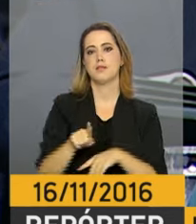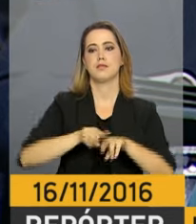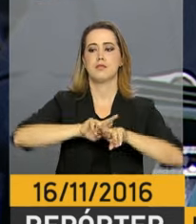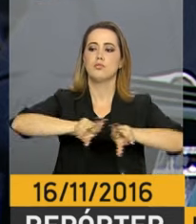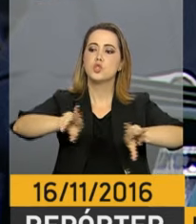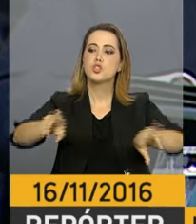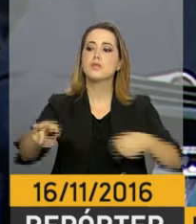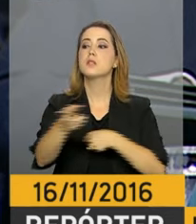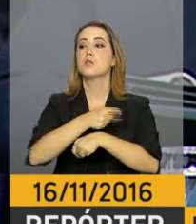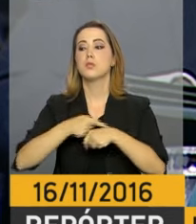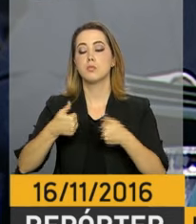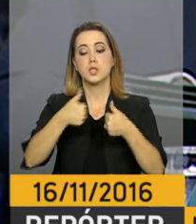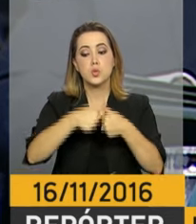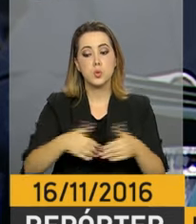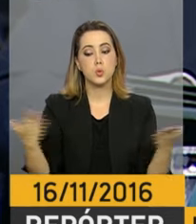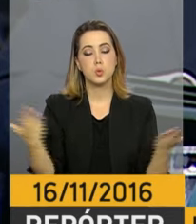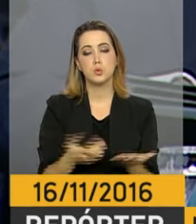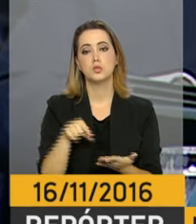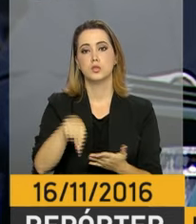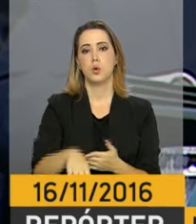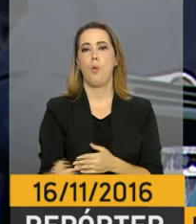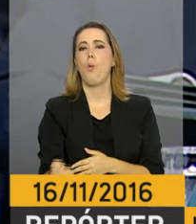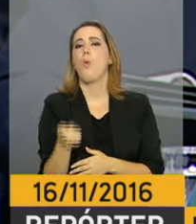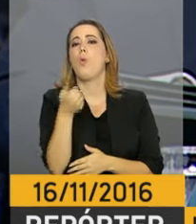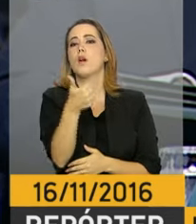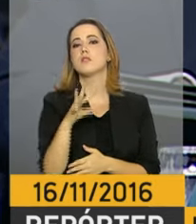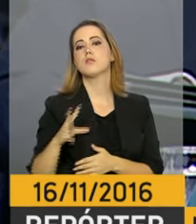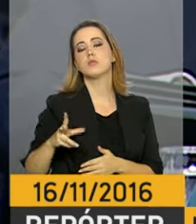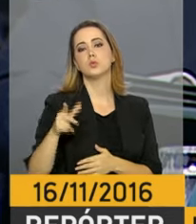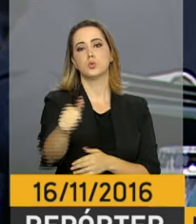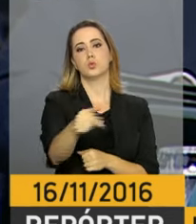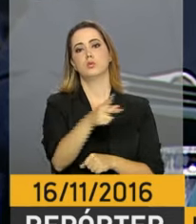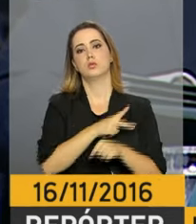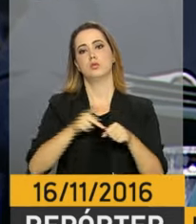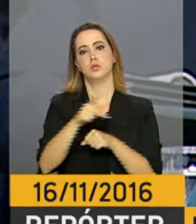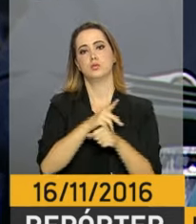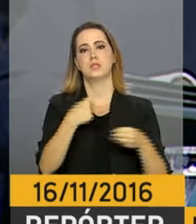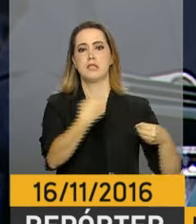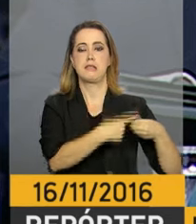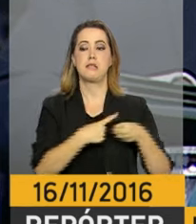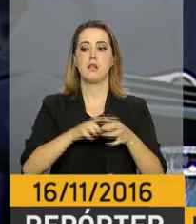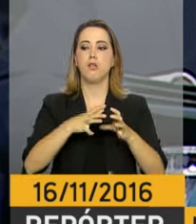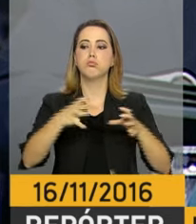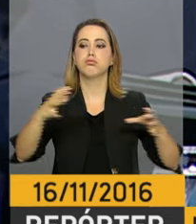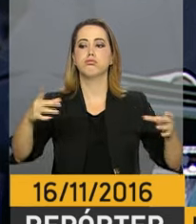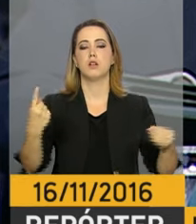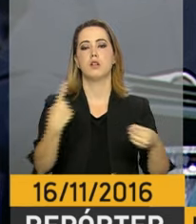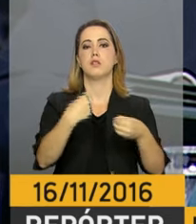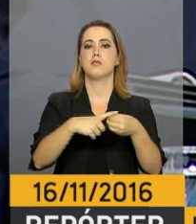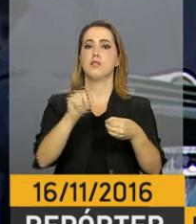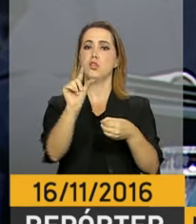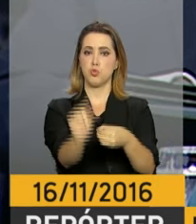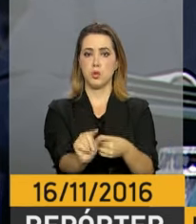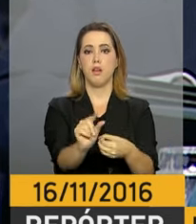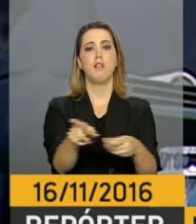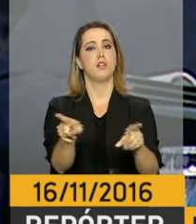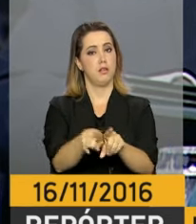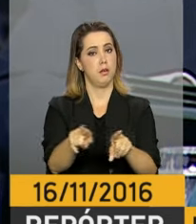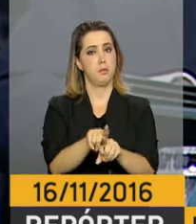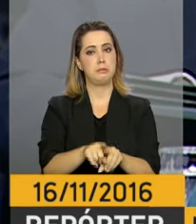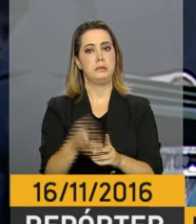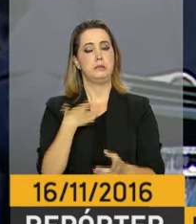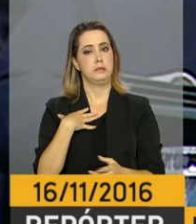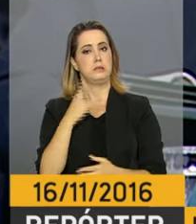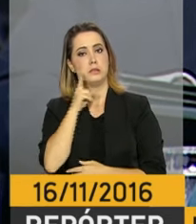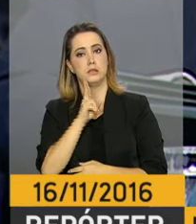que estão aqui em quase todos os países né cidades grandes cidades pequenas e adquire traços